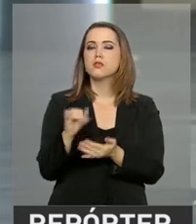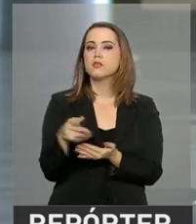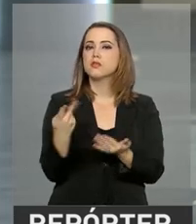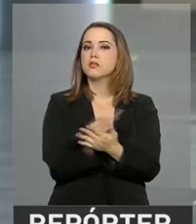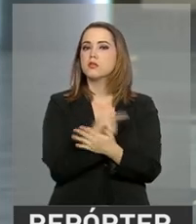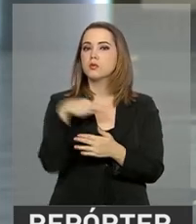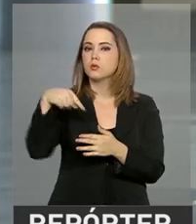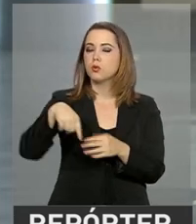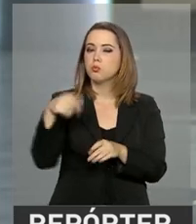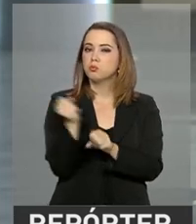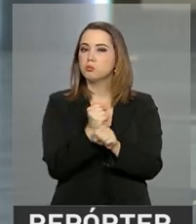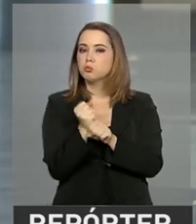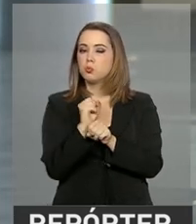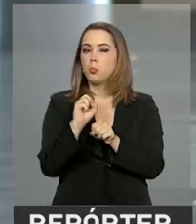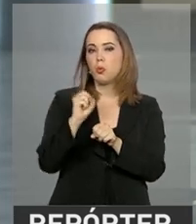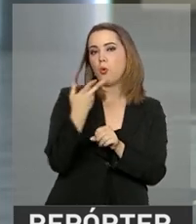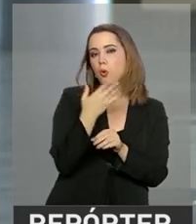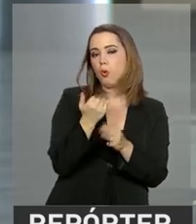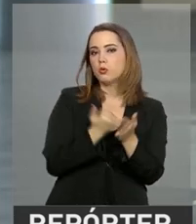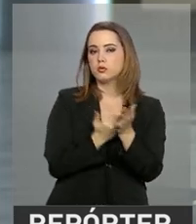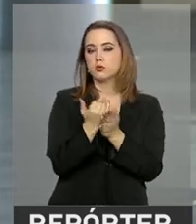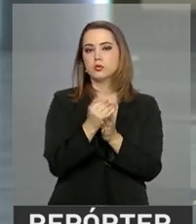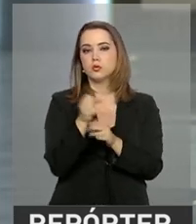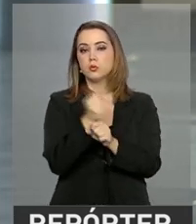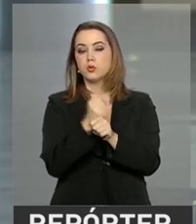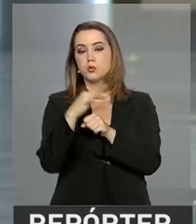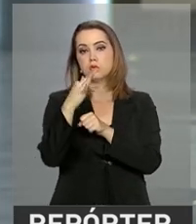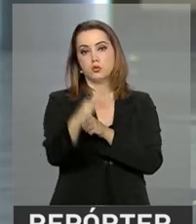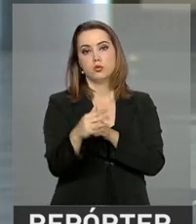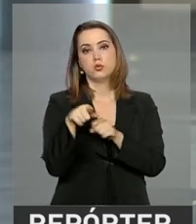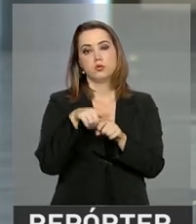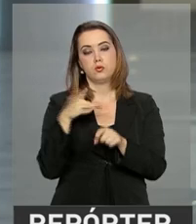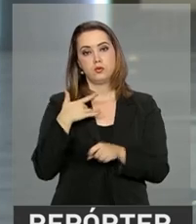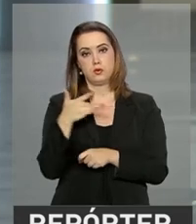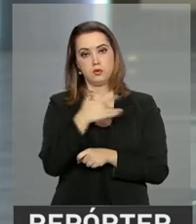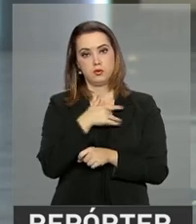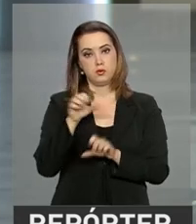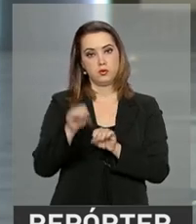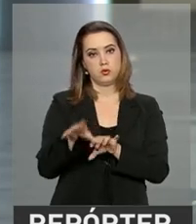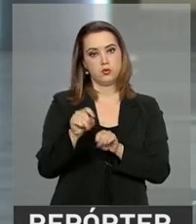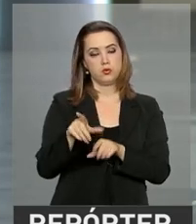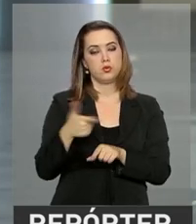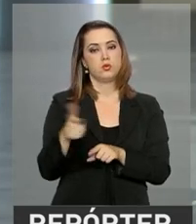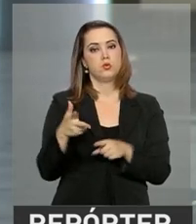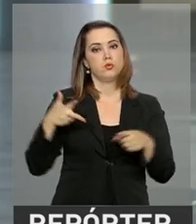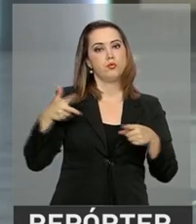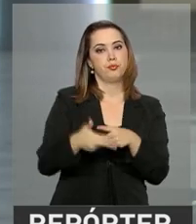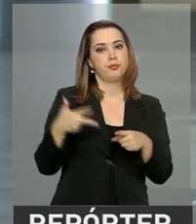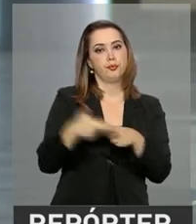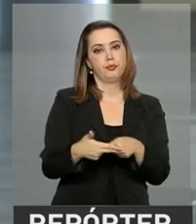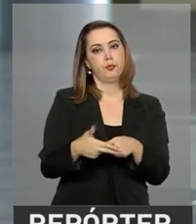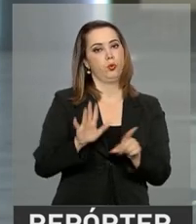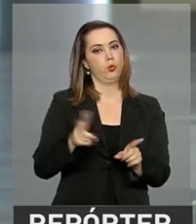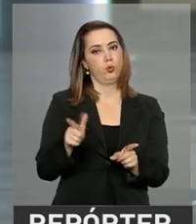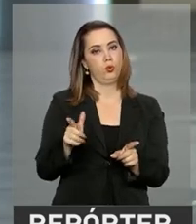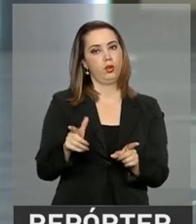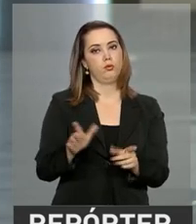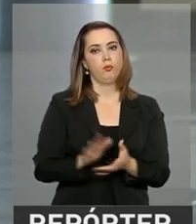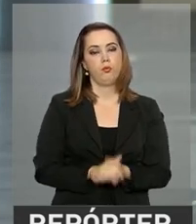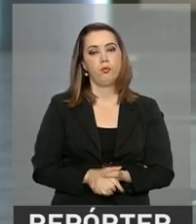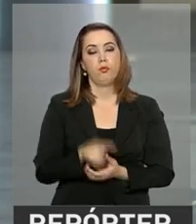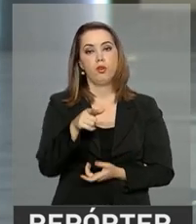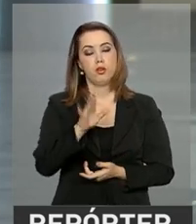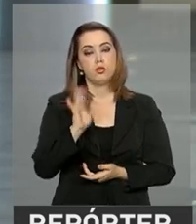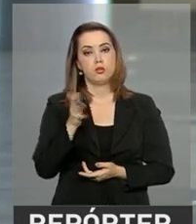o começo do ano que vem, essas duas áreas, saúde e educação, não vão ter cortes. Já o presidente em exercício, Michel